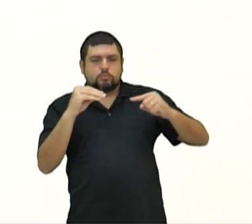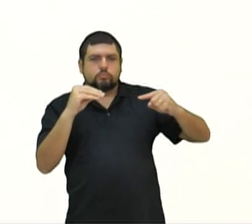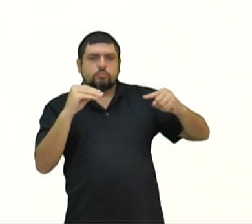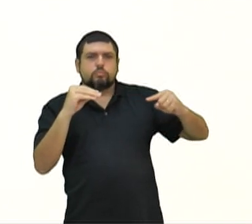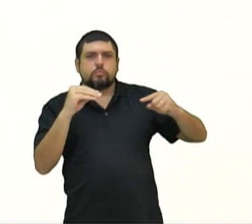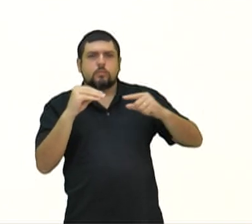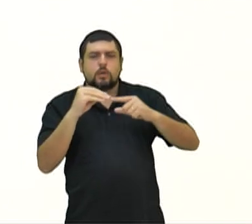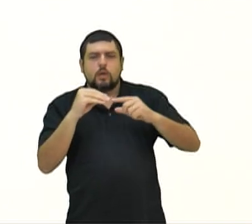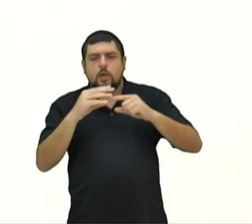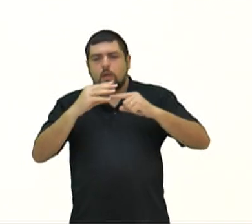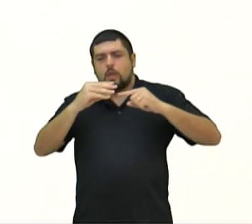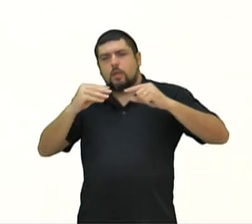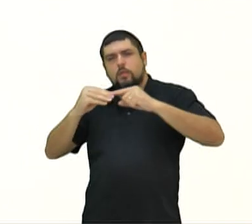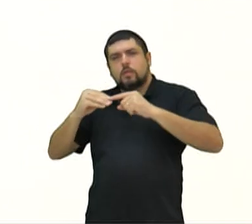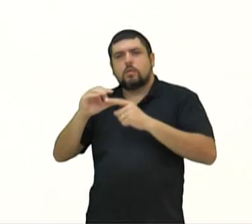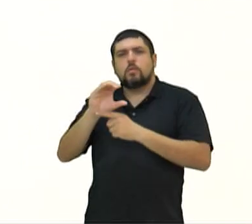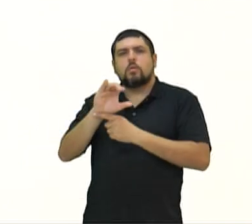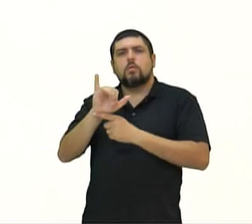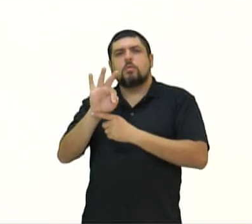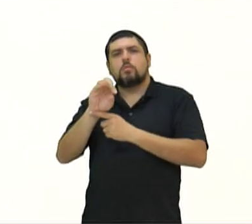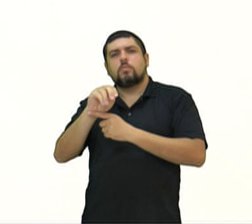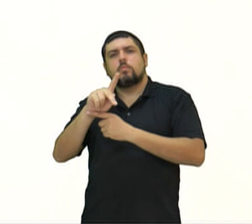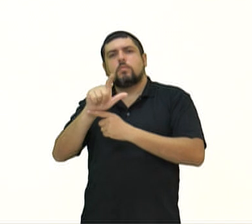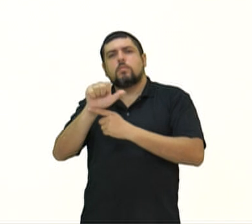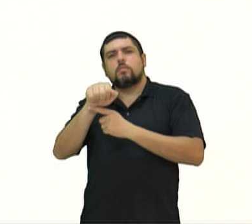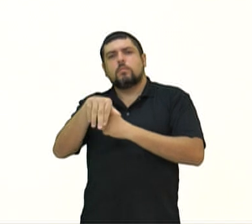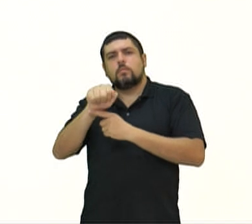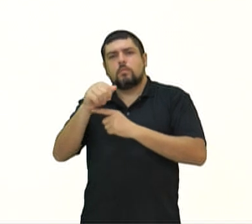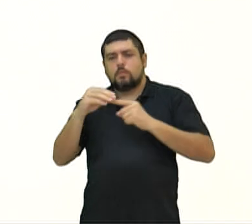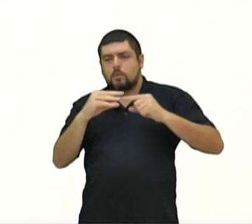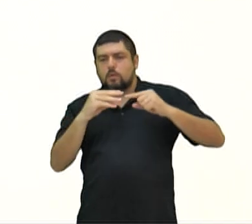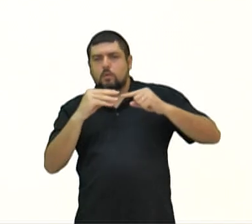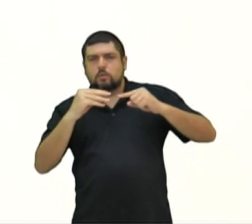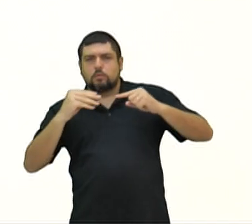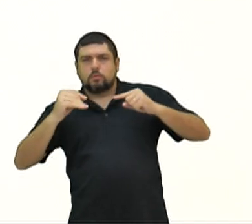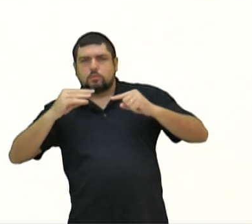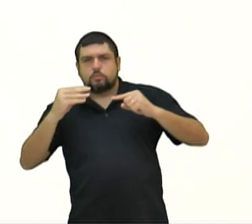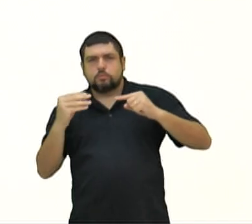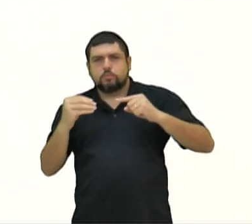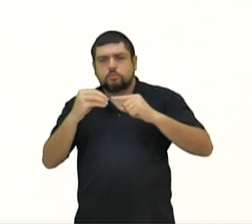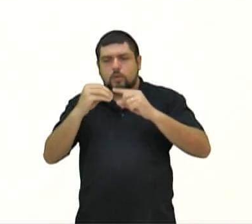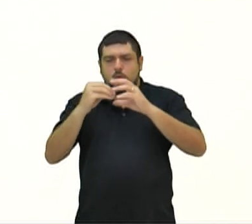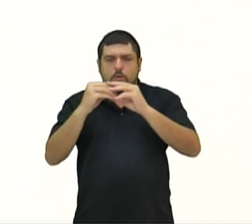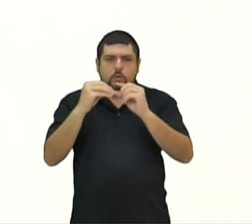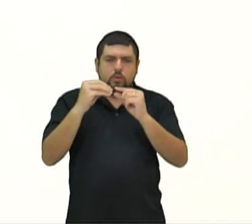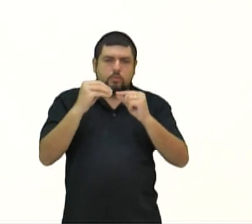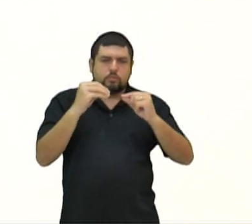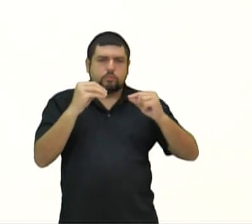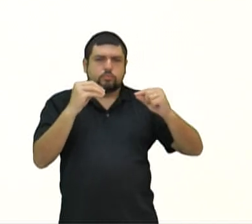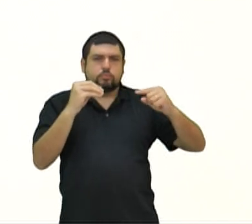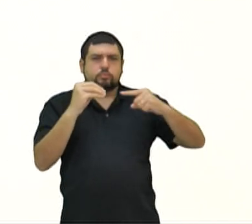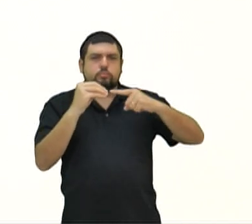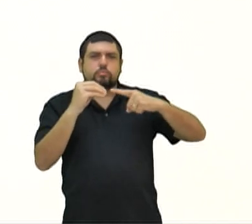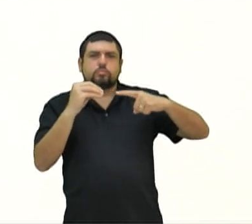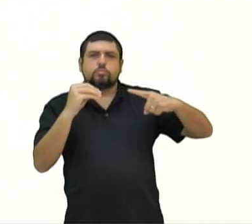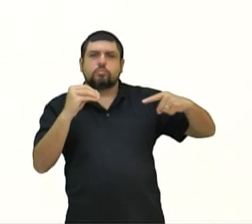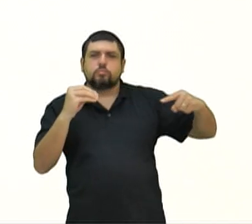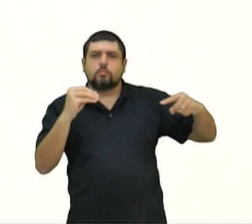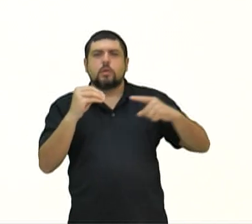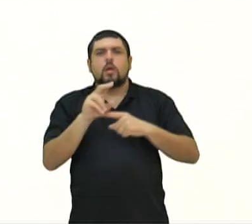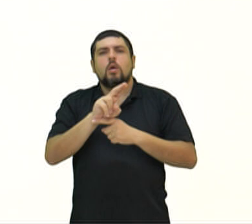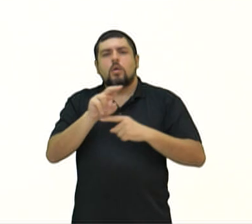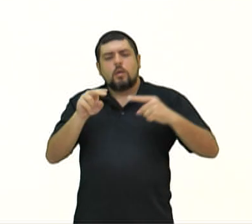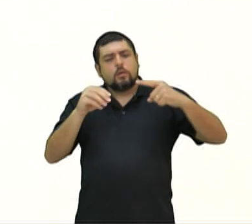grande parte do citoplasma, mantém aqui dentro só aquilo que é necessário mesmo e adquirem essa cauda que a gente chama tecnicamente de